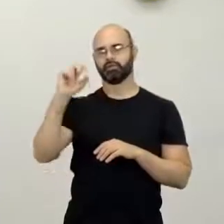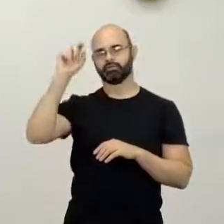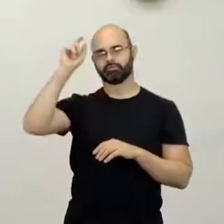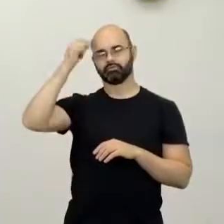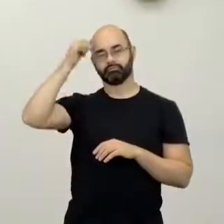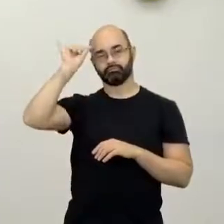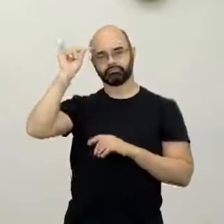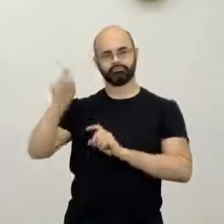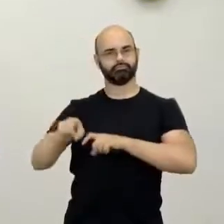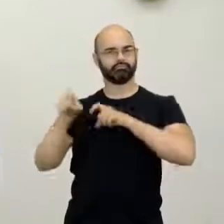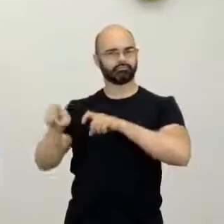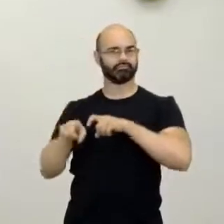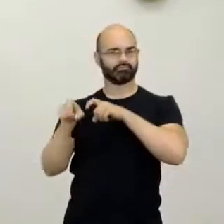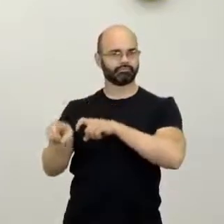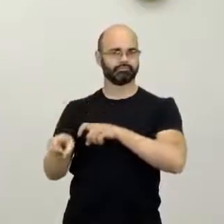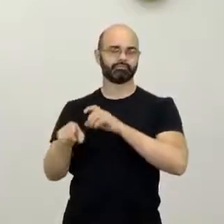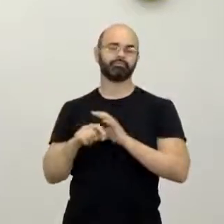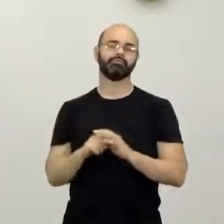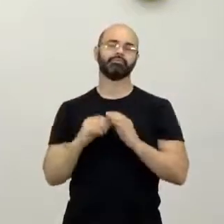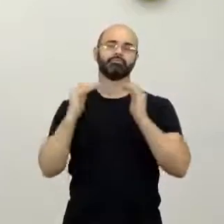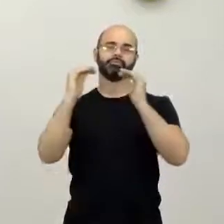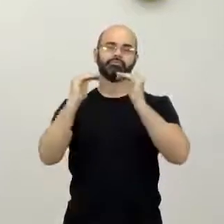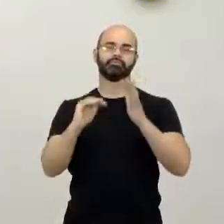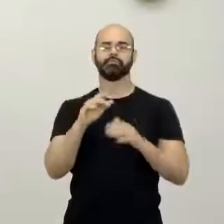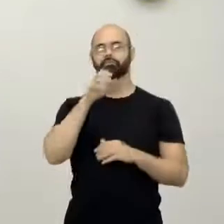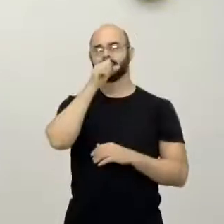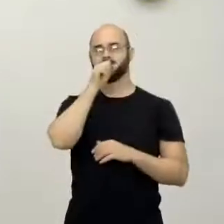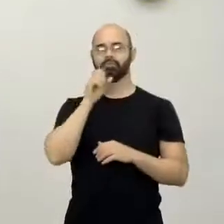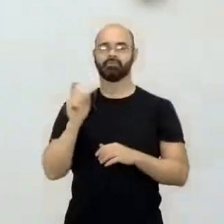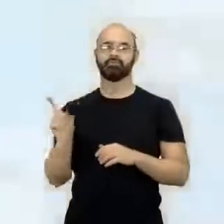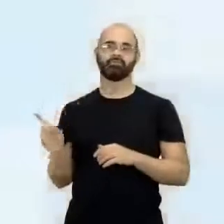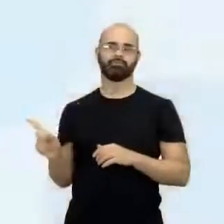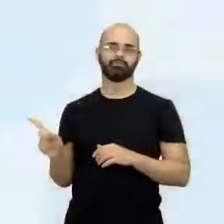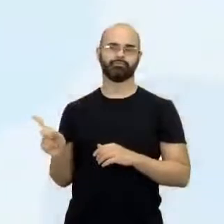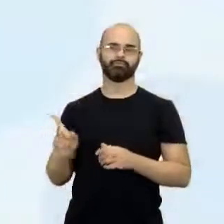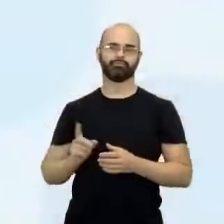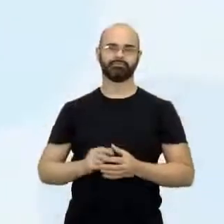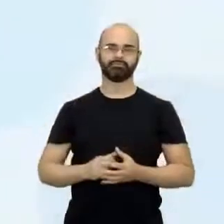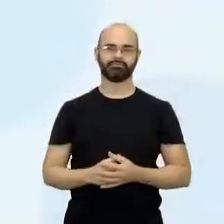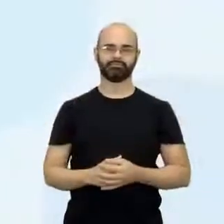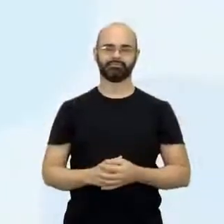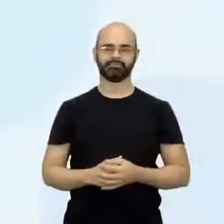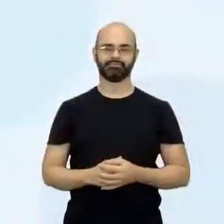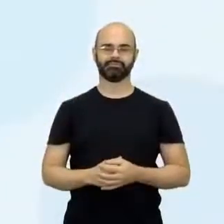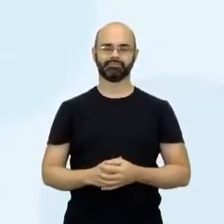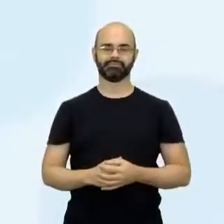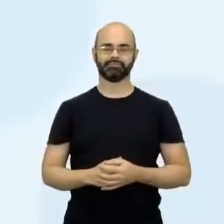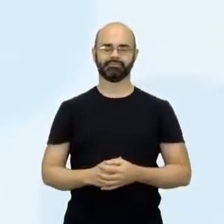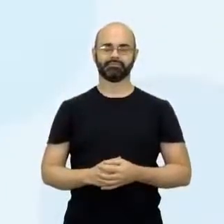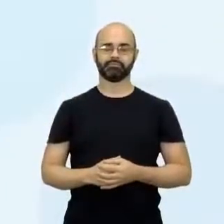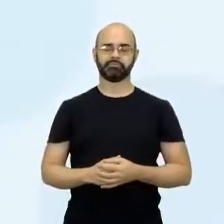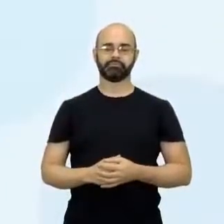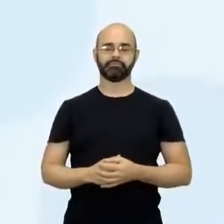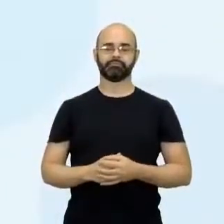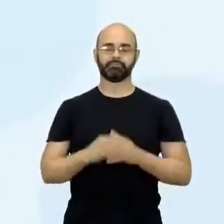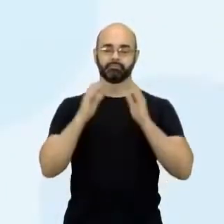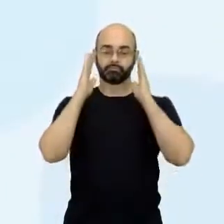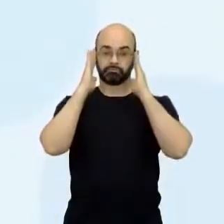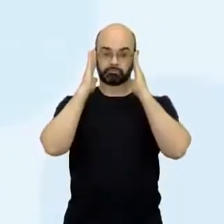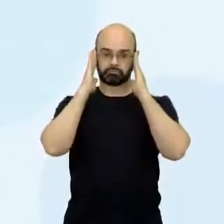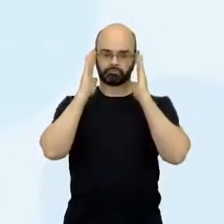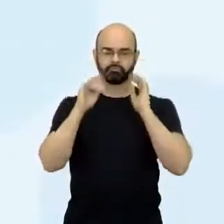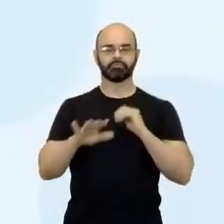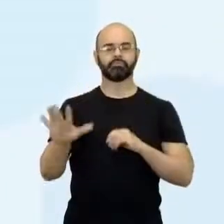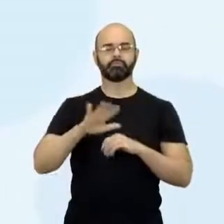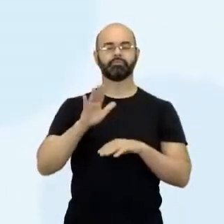da subsistência. Agora, na parte laranja, põe lá na tela por gentileza, é a parte considerada a mais rica do